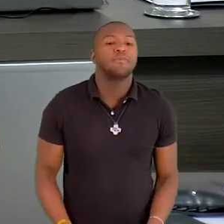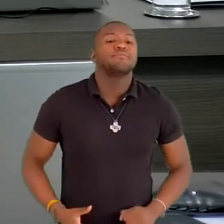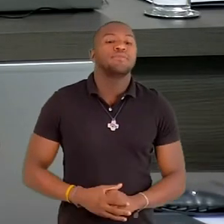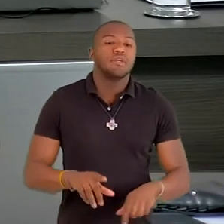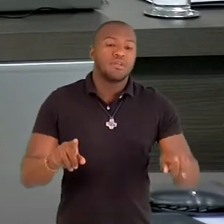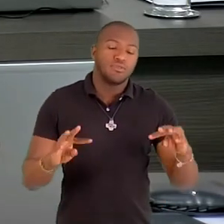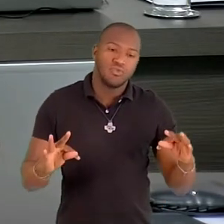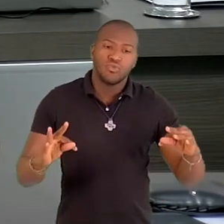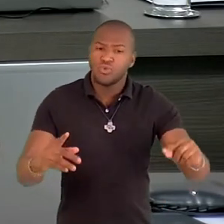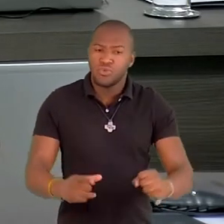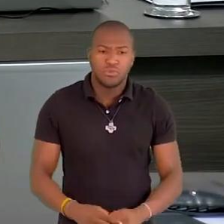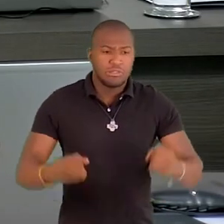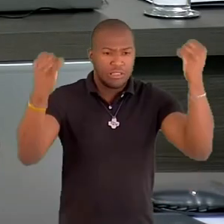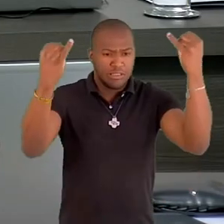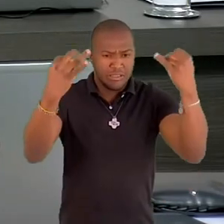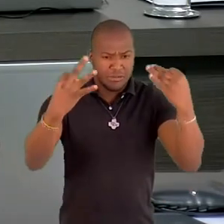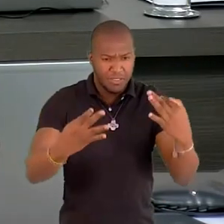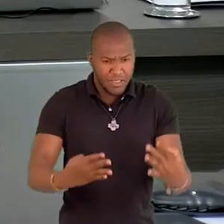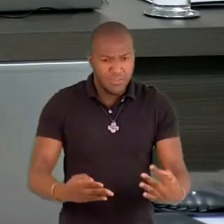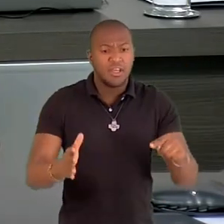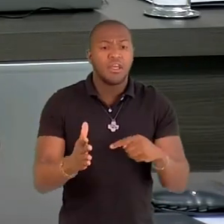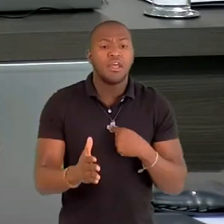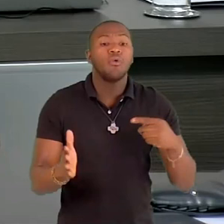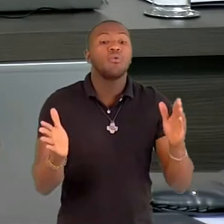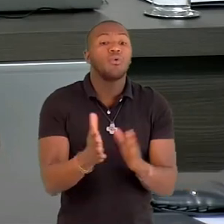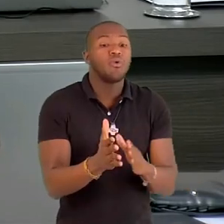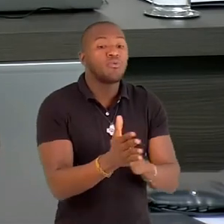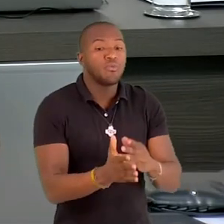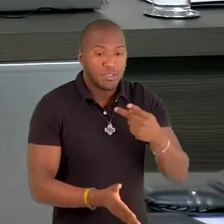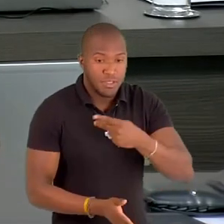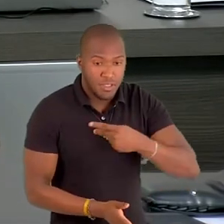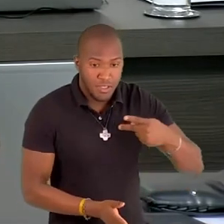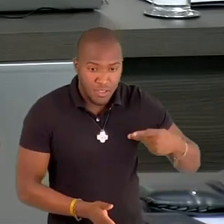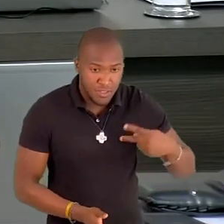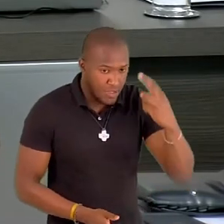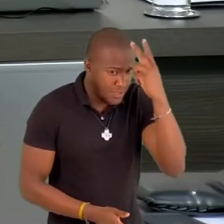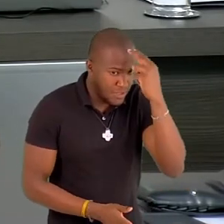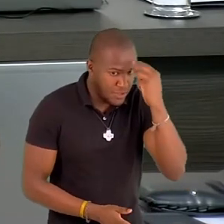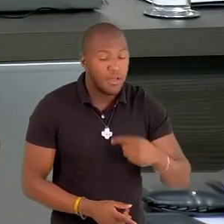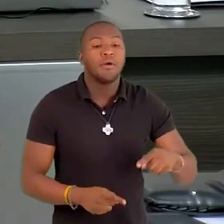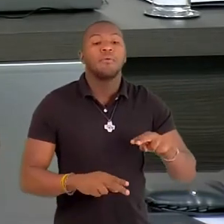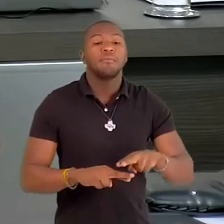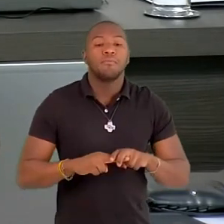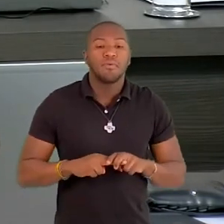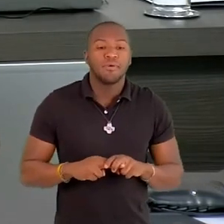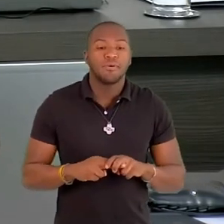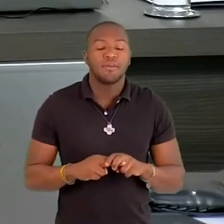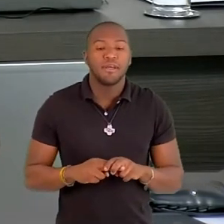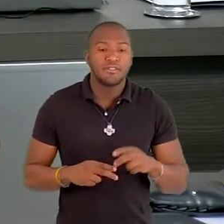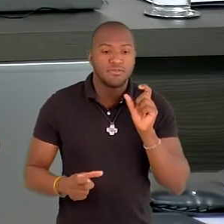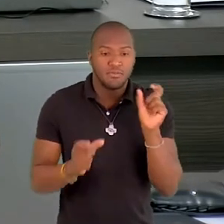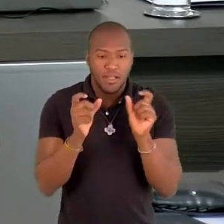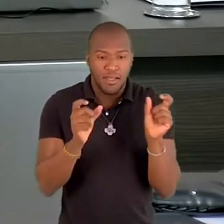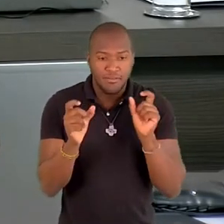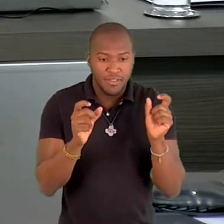por todos esses fatores, louvo a iniciativa de Vossa Excelência, presidente, e faço eco das palavras